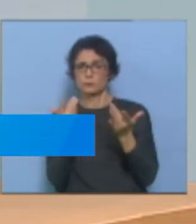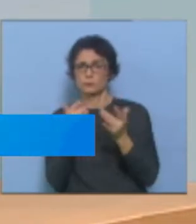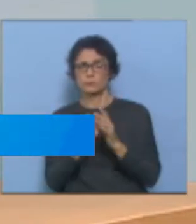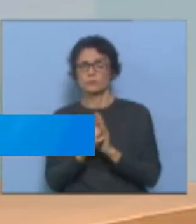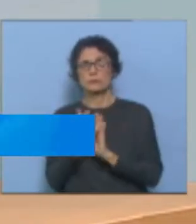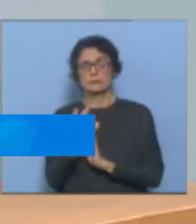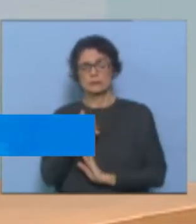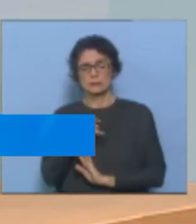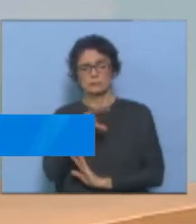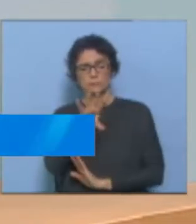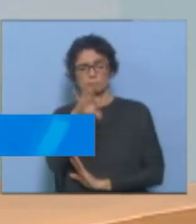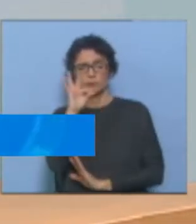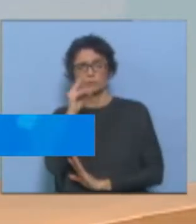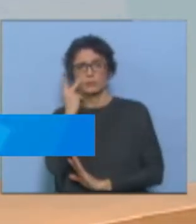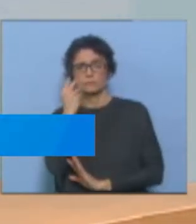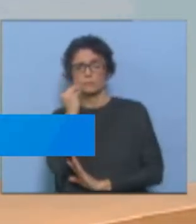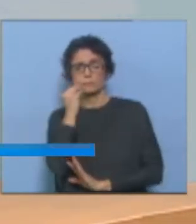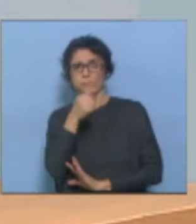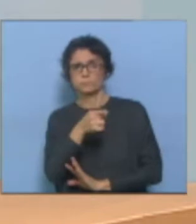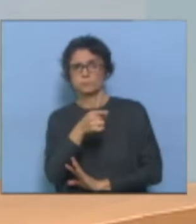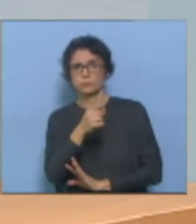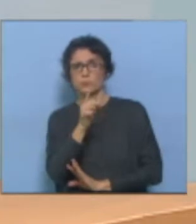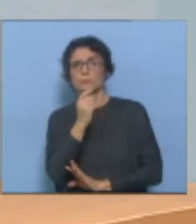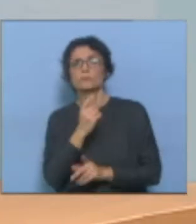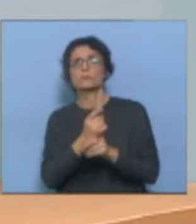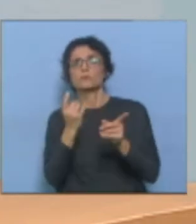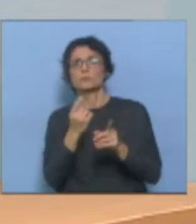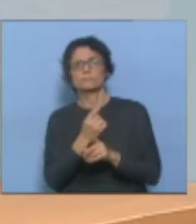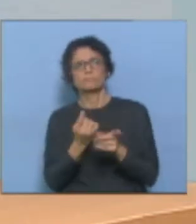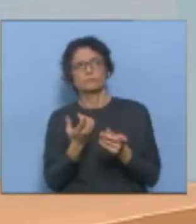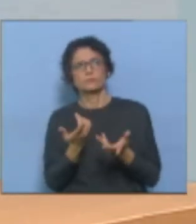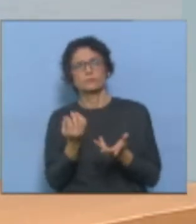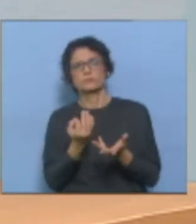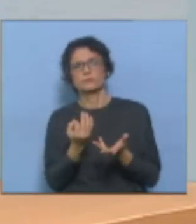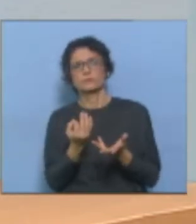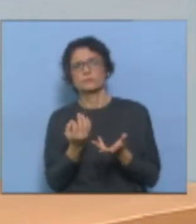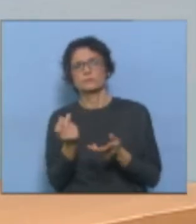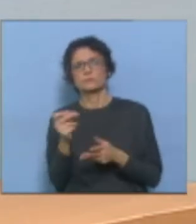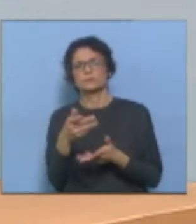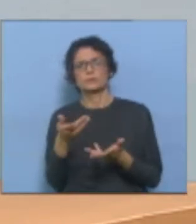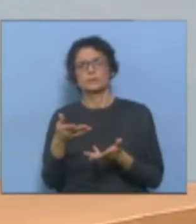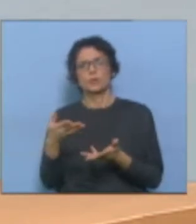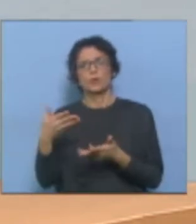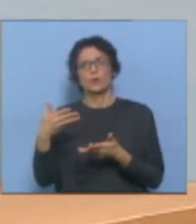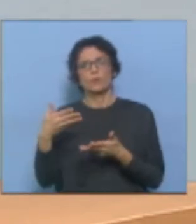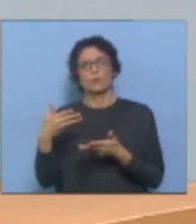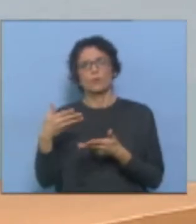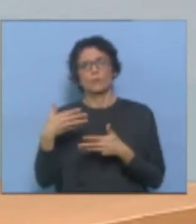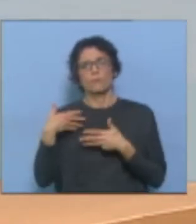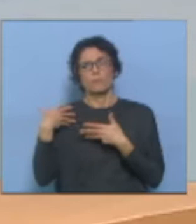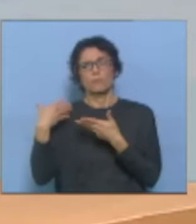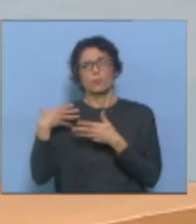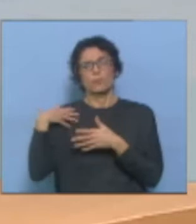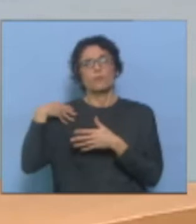fez optar foi realmente um convite que também me foi dirigido, portanto começou